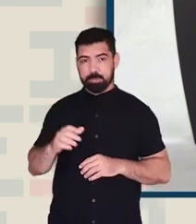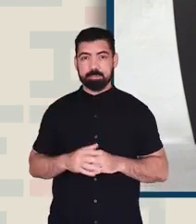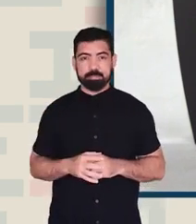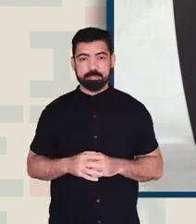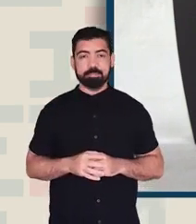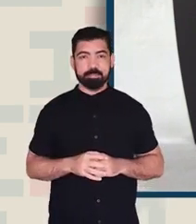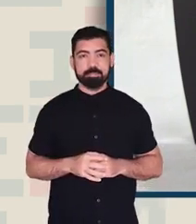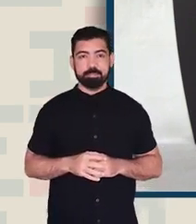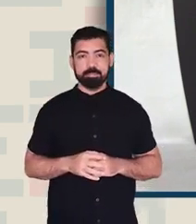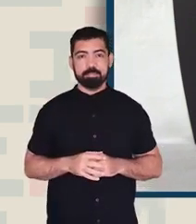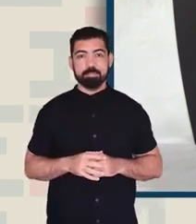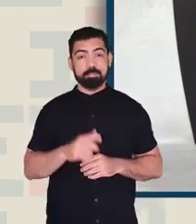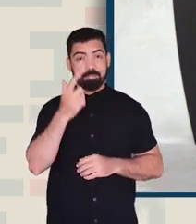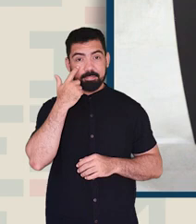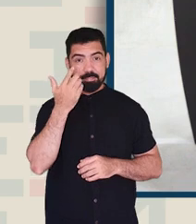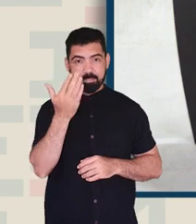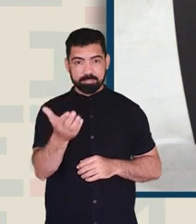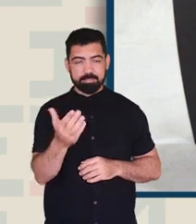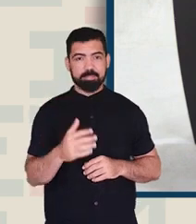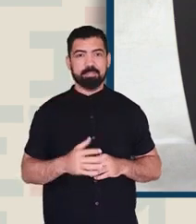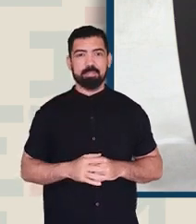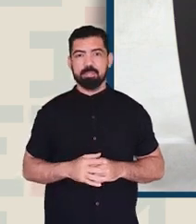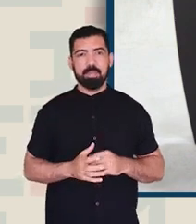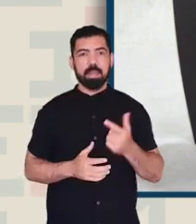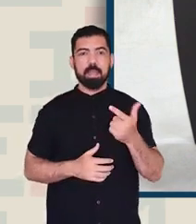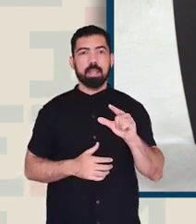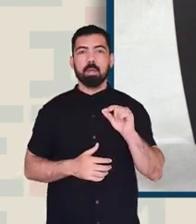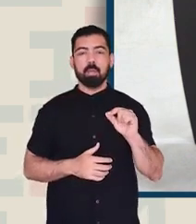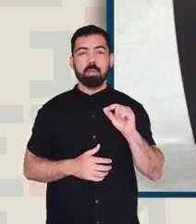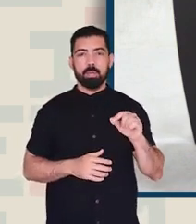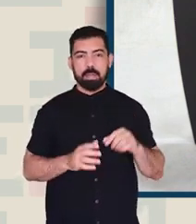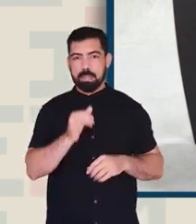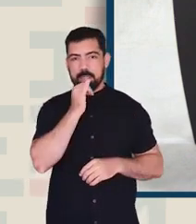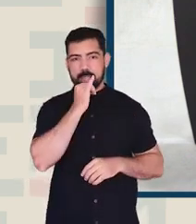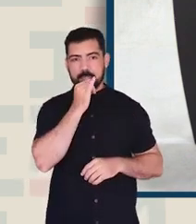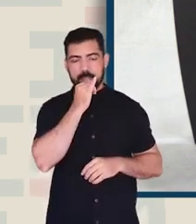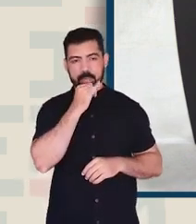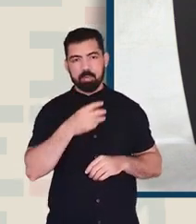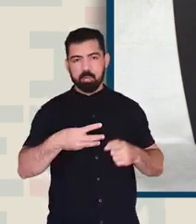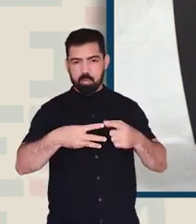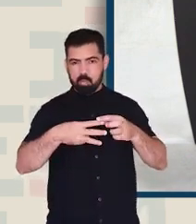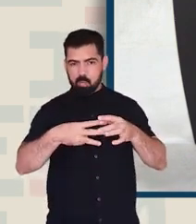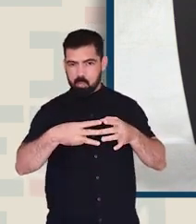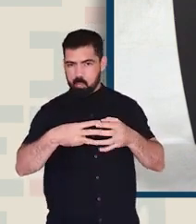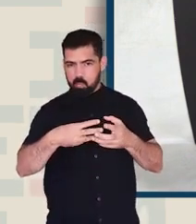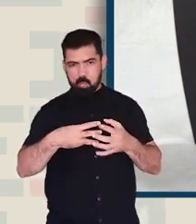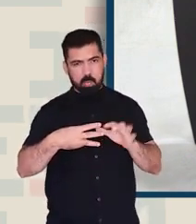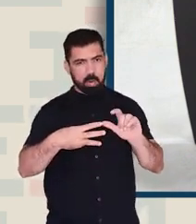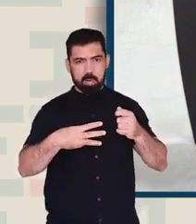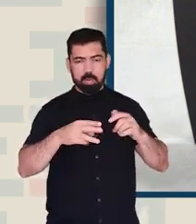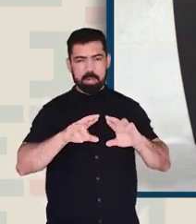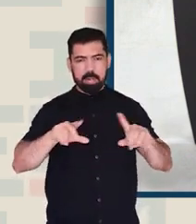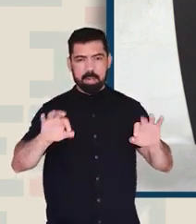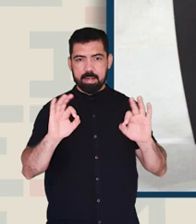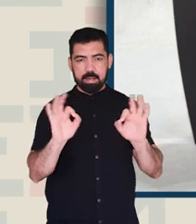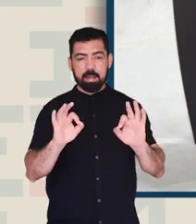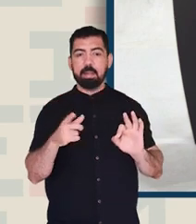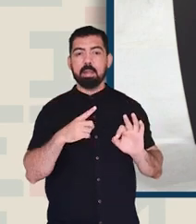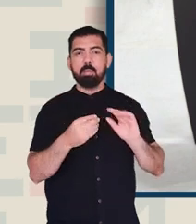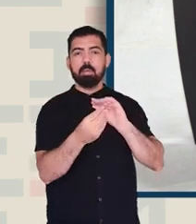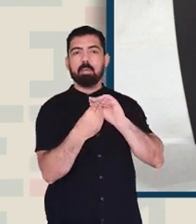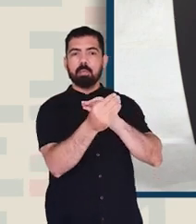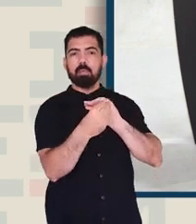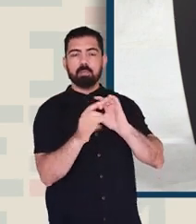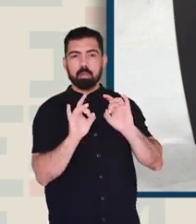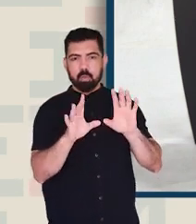No trombone de vara, que é um instrumento que não tem essas bombas, ele não tem pistos, ele não tem os rotores, ele tem uma